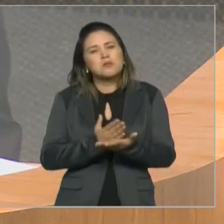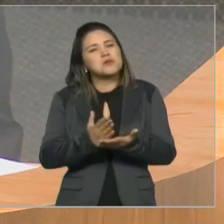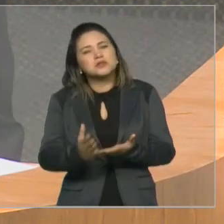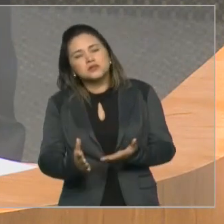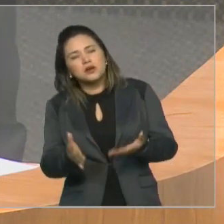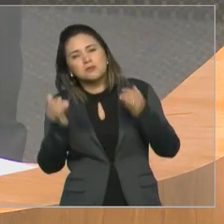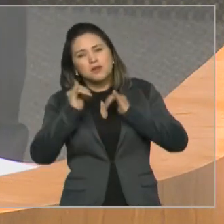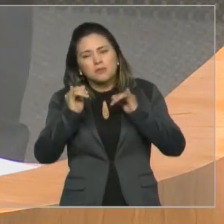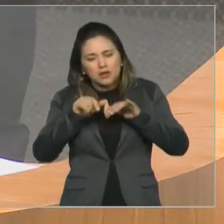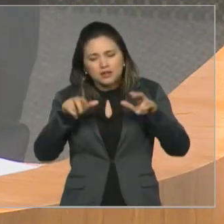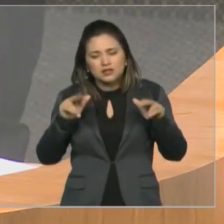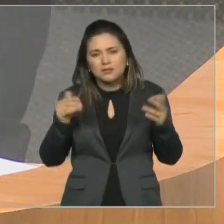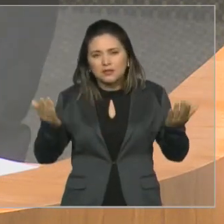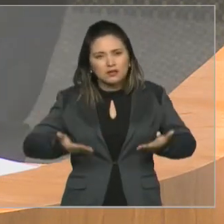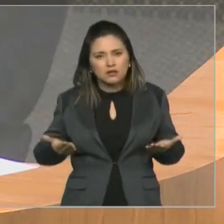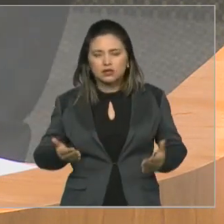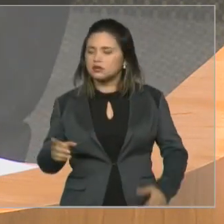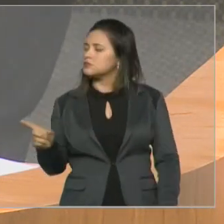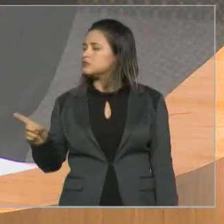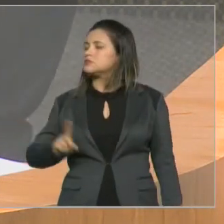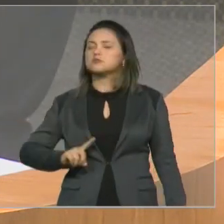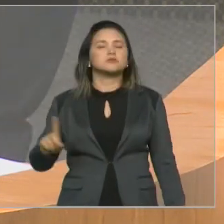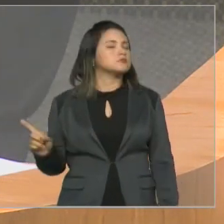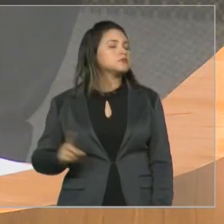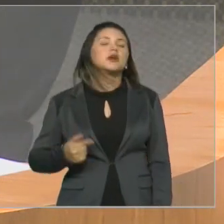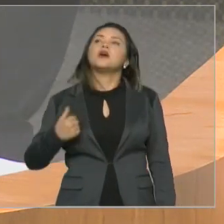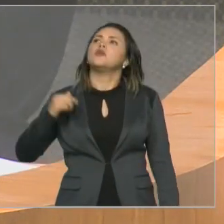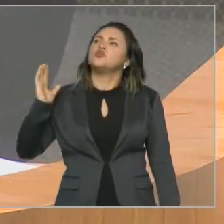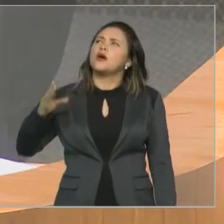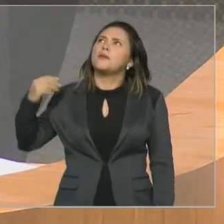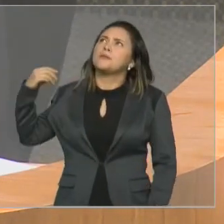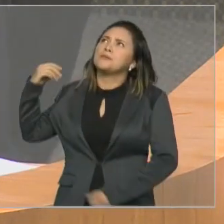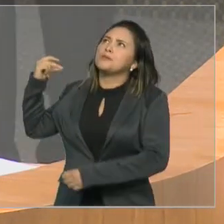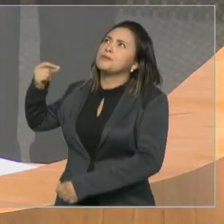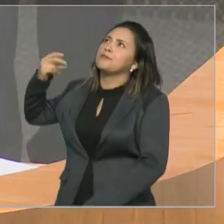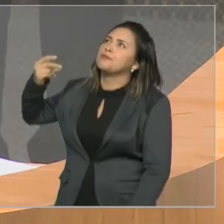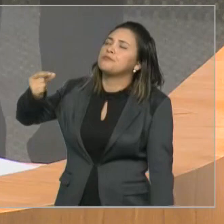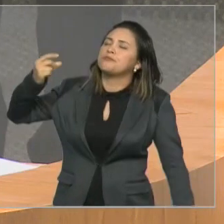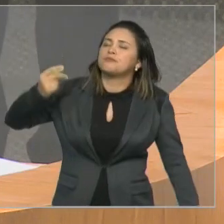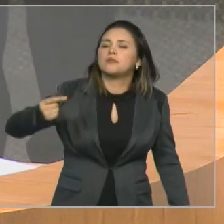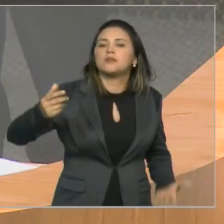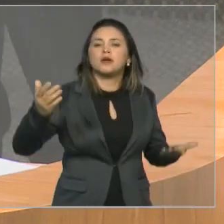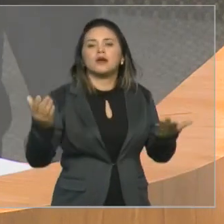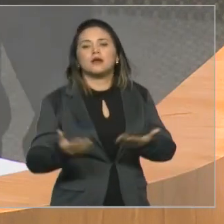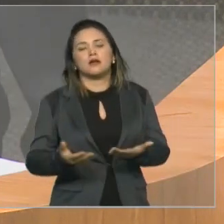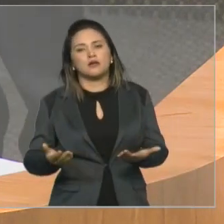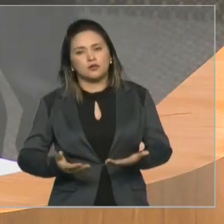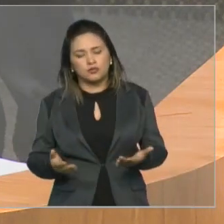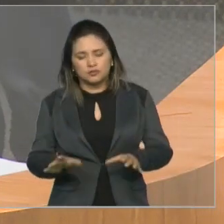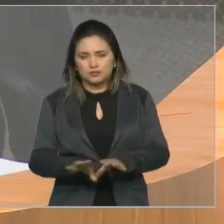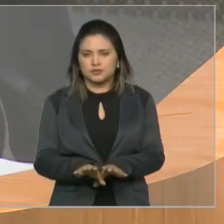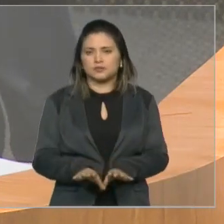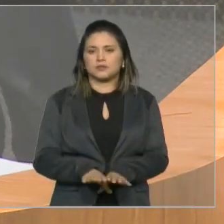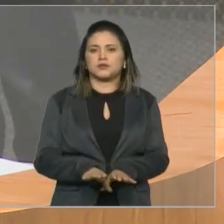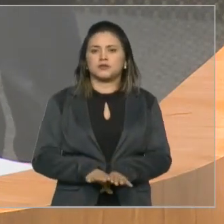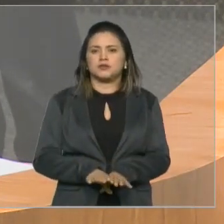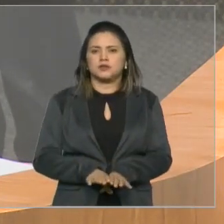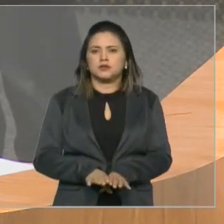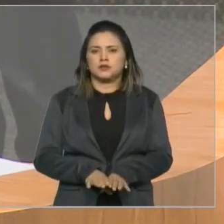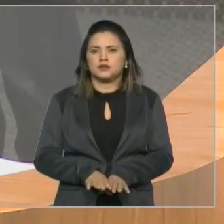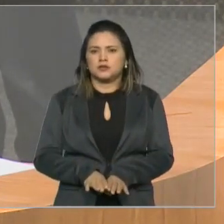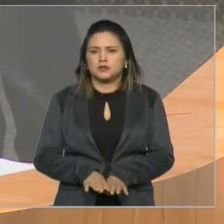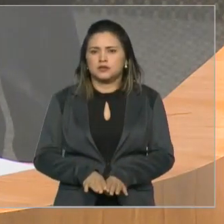Estado, o governador Flávio Dino, quebrou o Estado do Maranhão, quebrou a Previdência e sequer teve